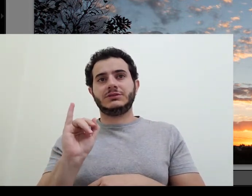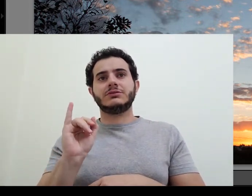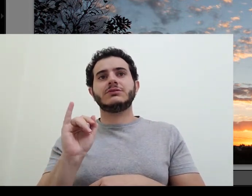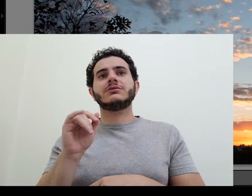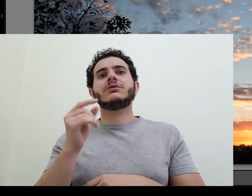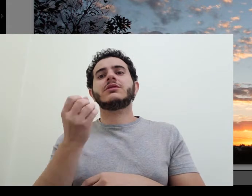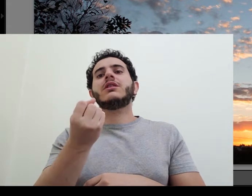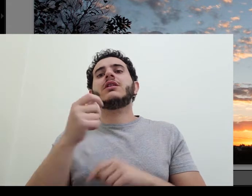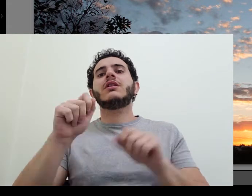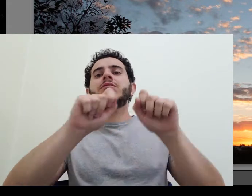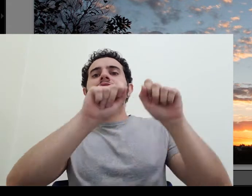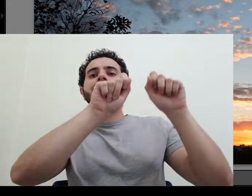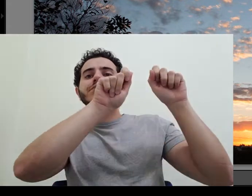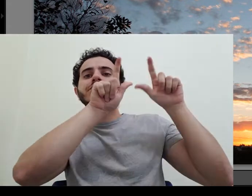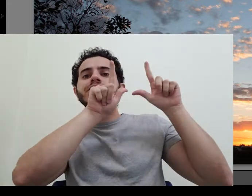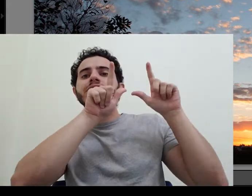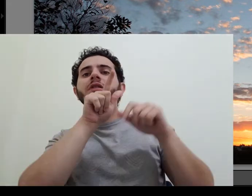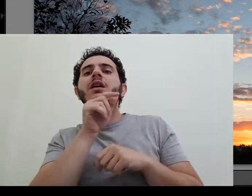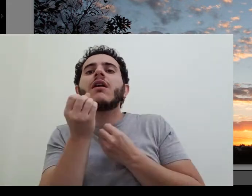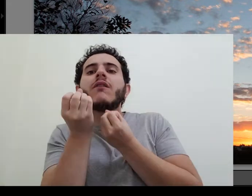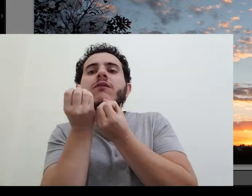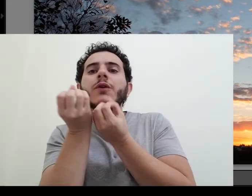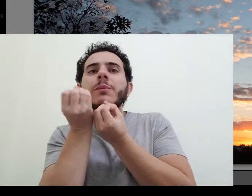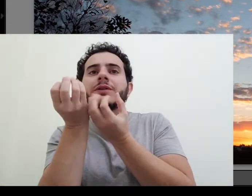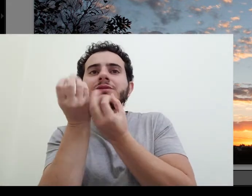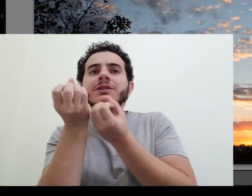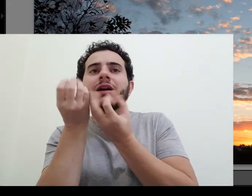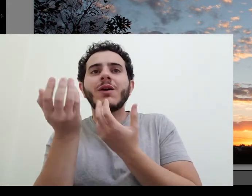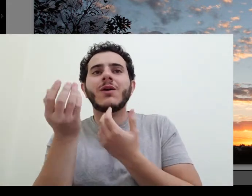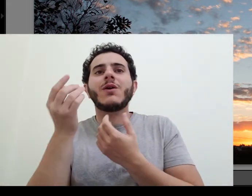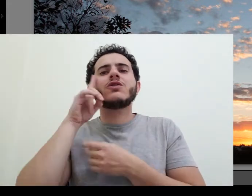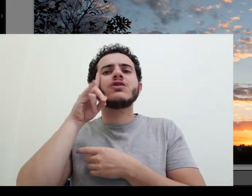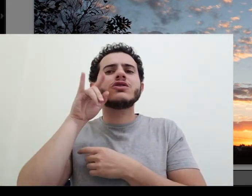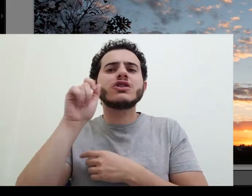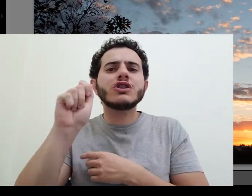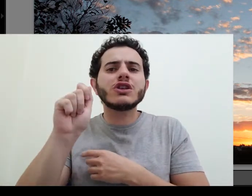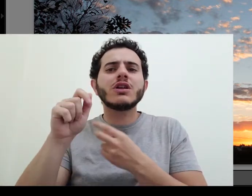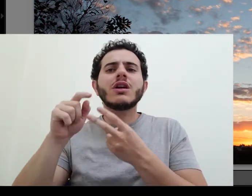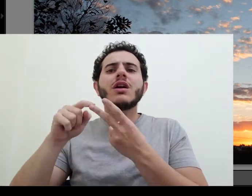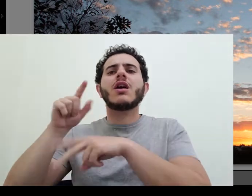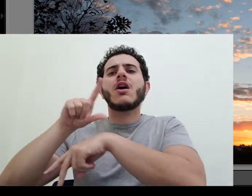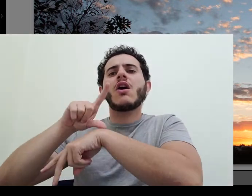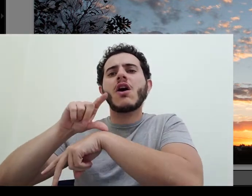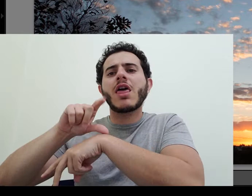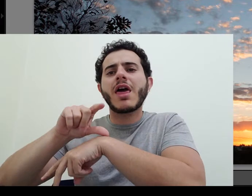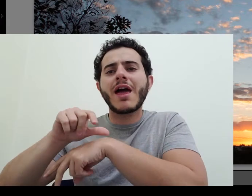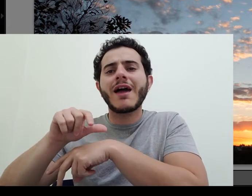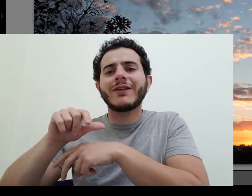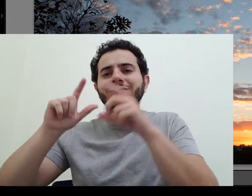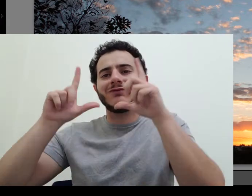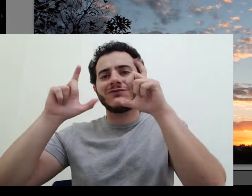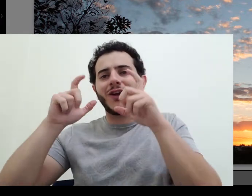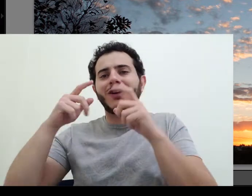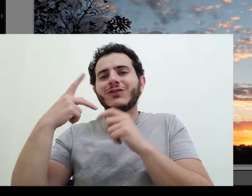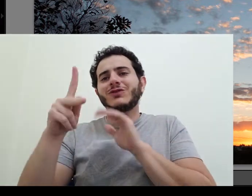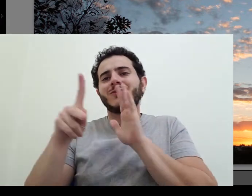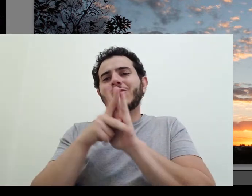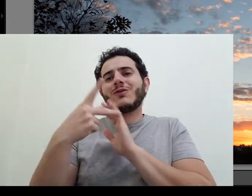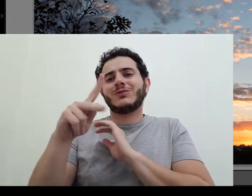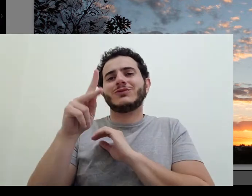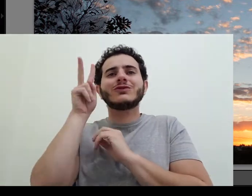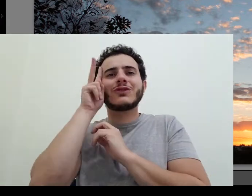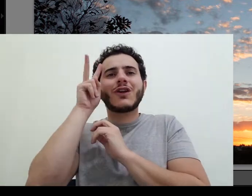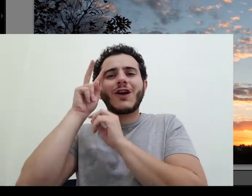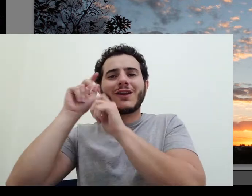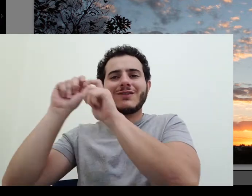Então ela pode estar apagada no seu Lightroom. Você aperta o I, você ativou. A primeira ela dá a data, o horário que foi feita a foto e